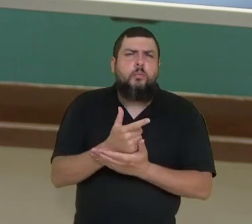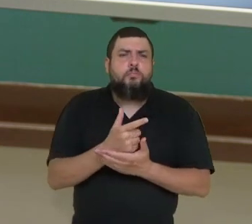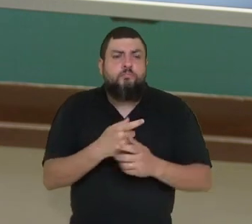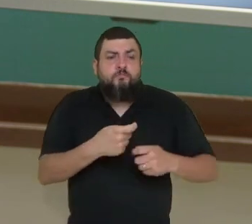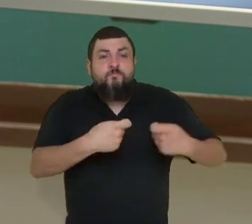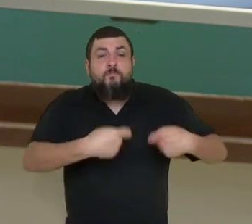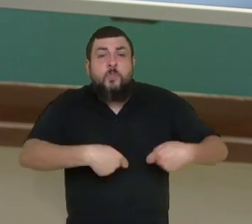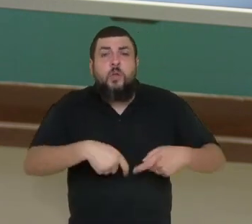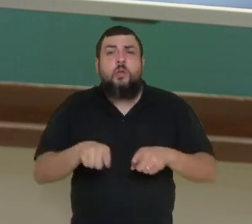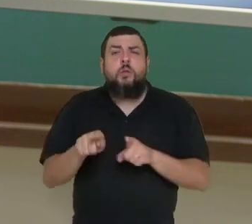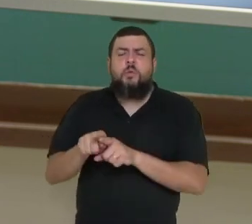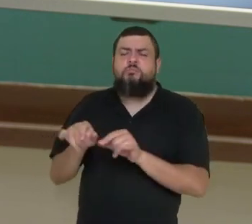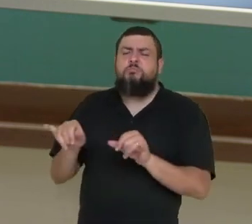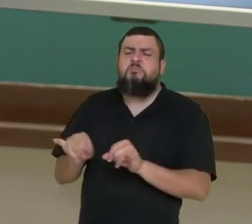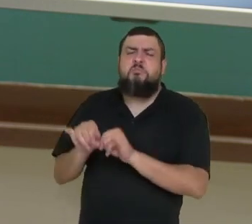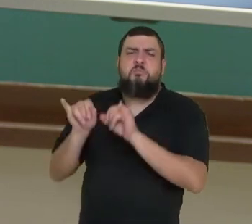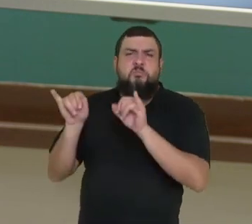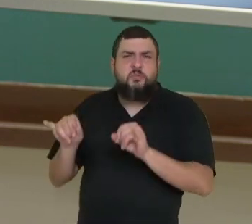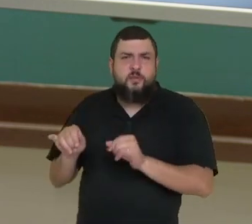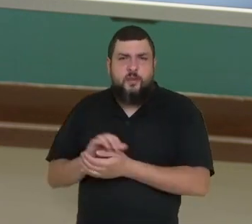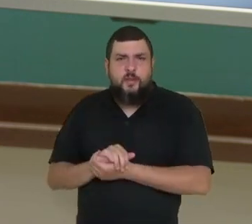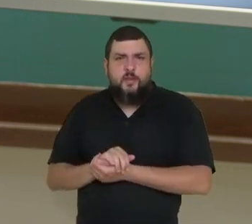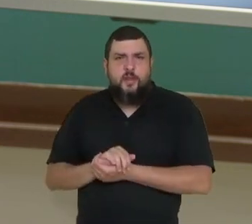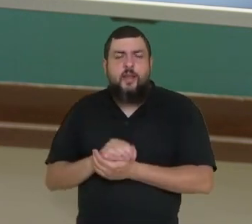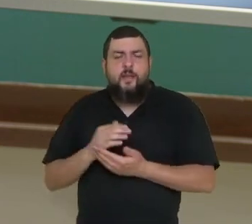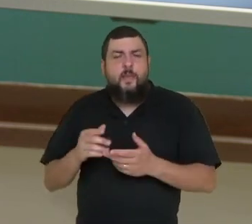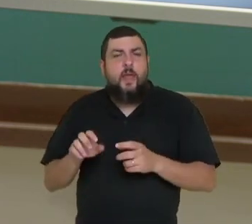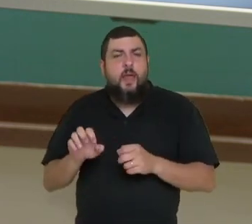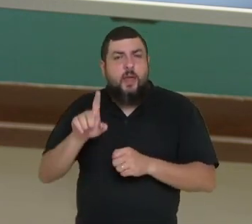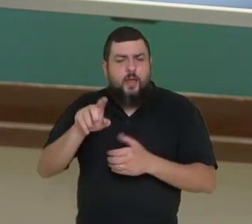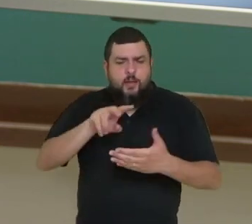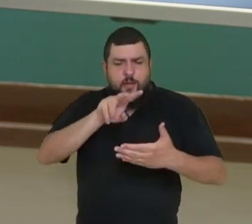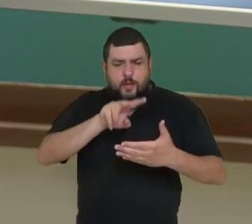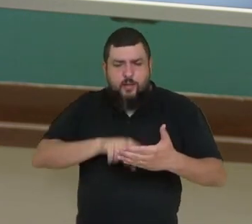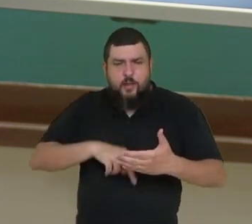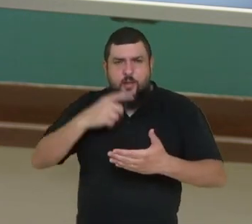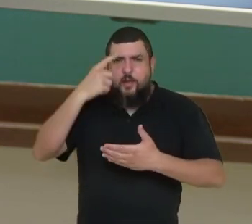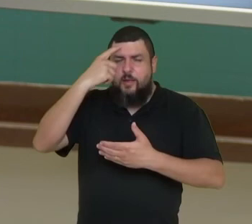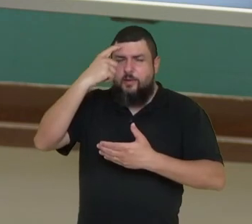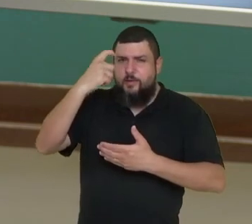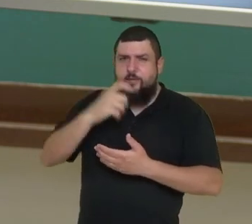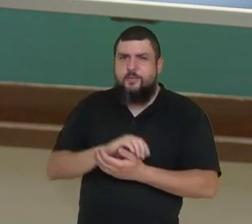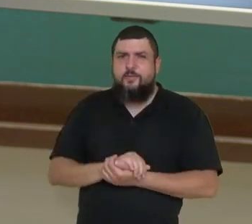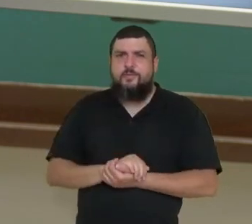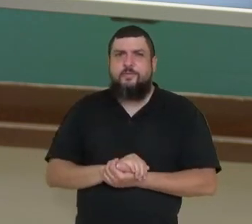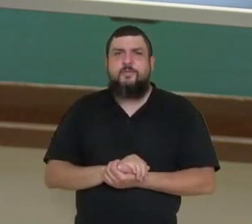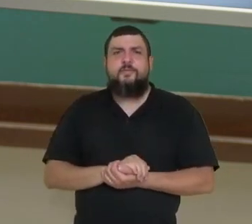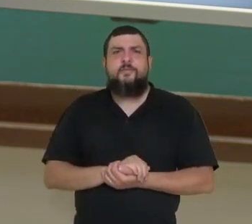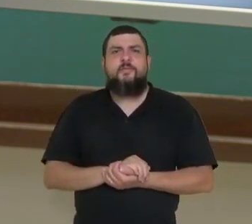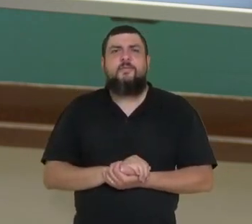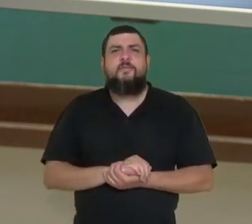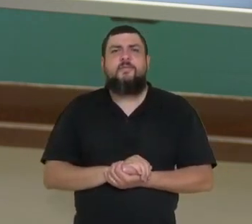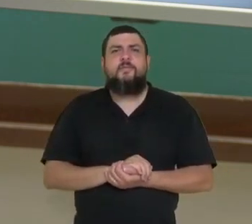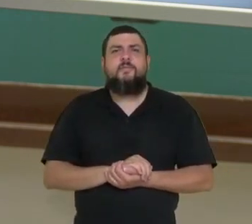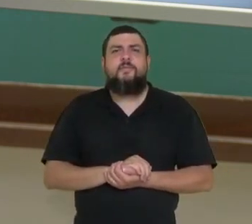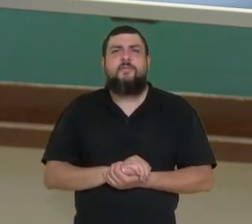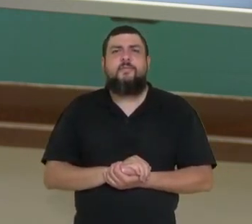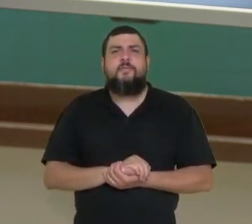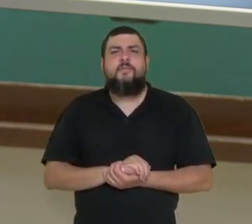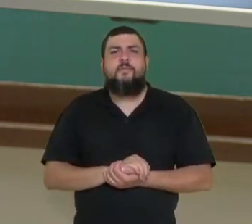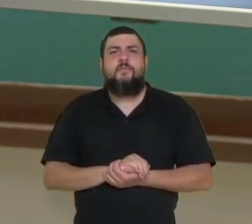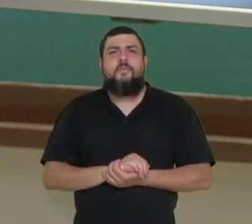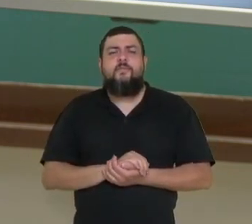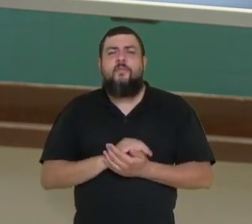poderão subsidiar as ideias de vocês na hora de redigir a redação do poema, ok? Então fica aí